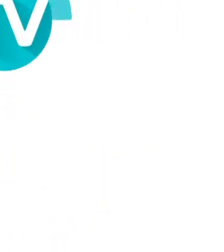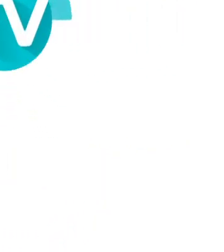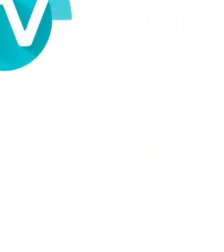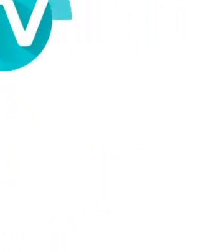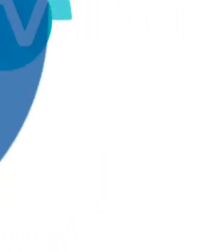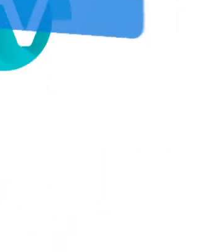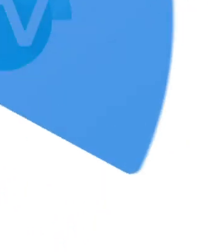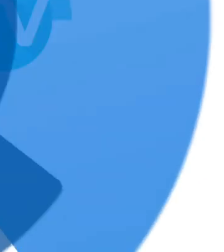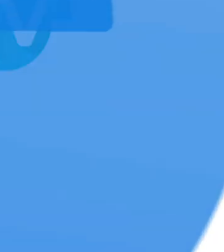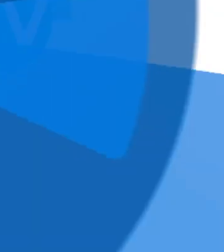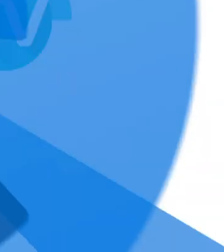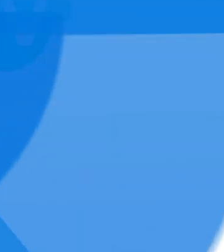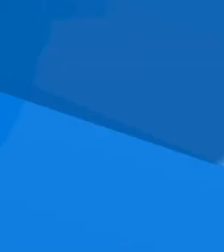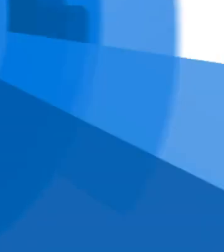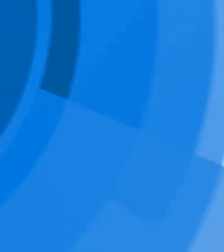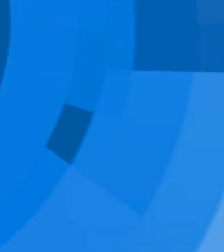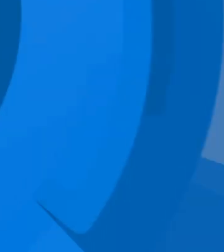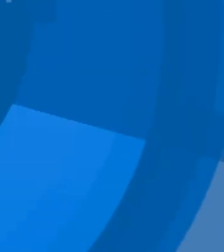Música